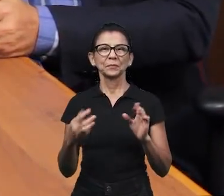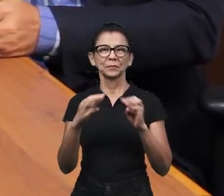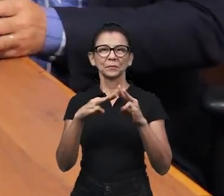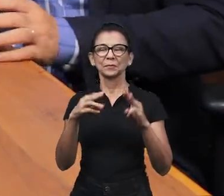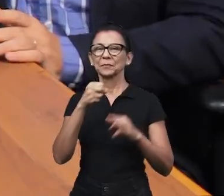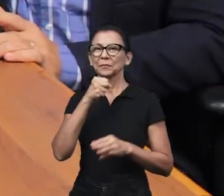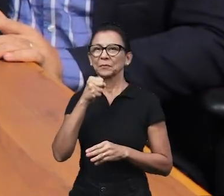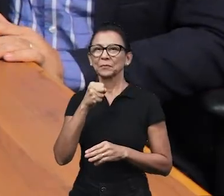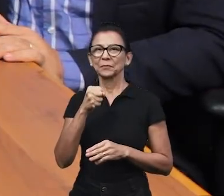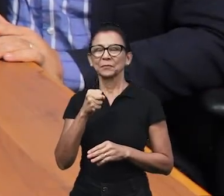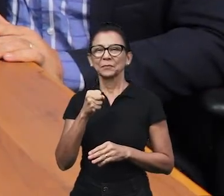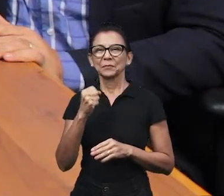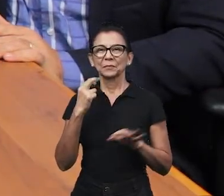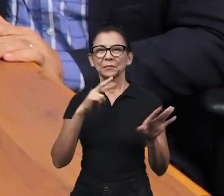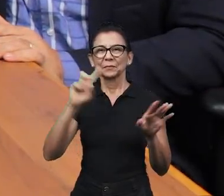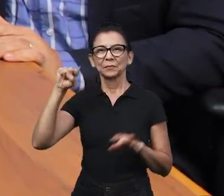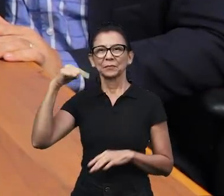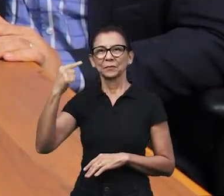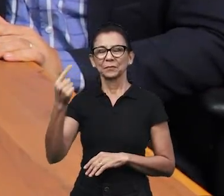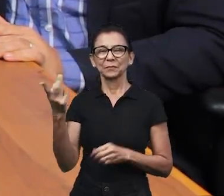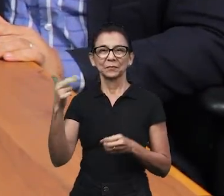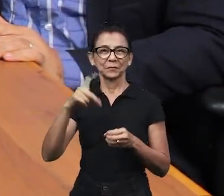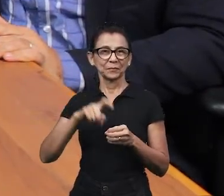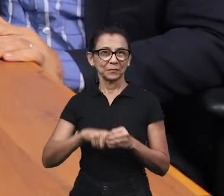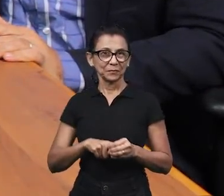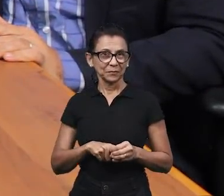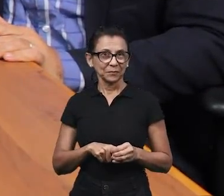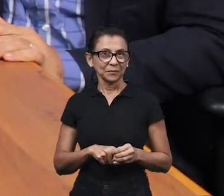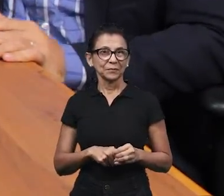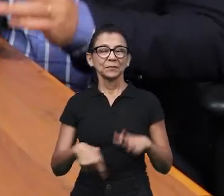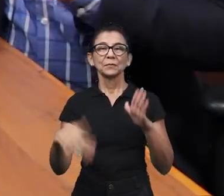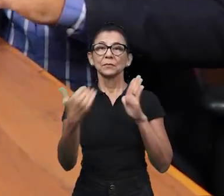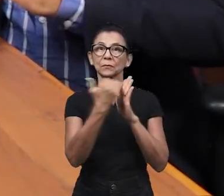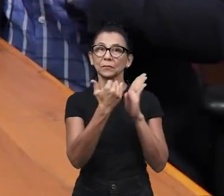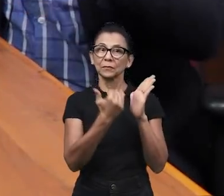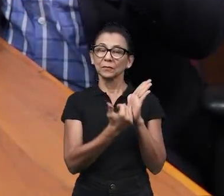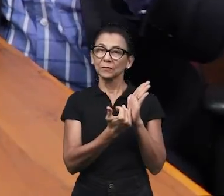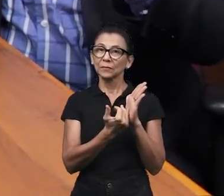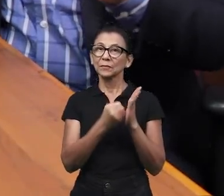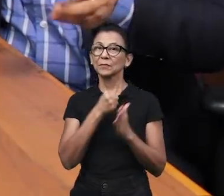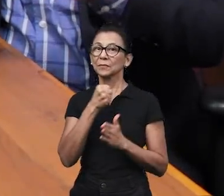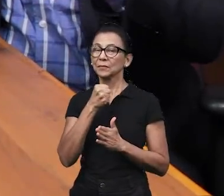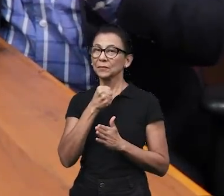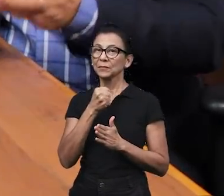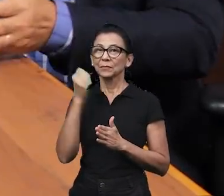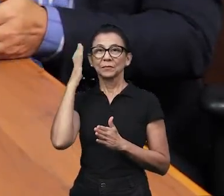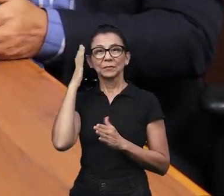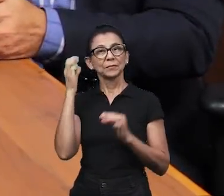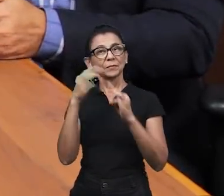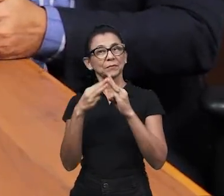Manaim Entrevista. Se Deus quiser, na semana que vem a gente está de volta com mais uma entrevista, ou daqui do Manaim, ou lá da